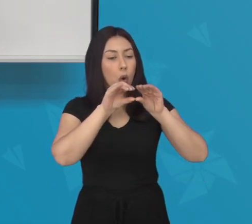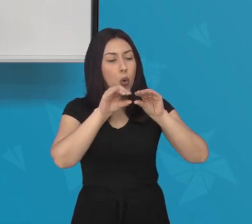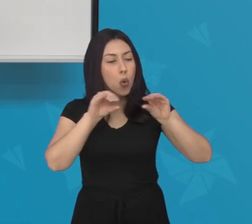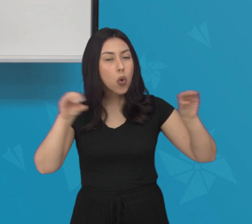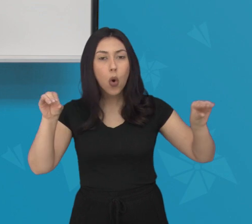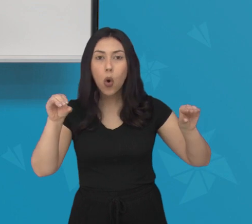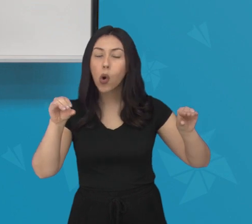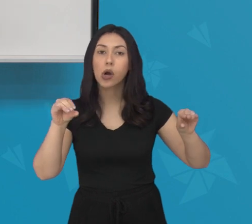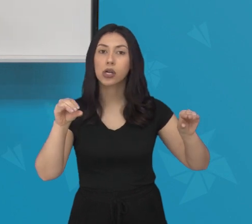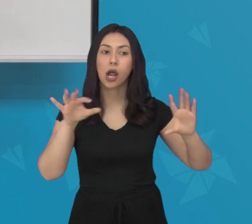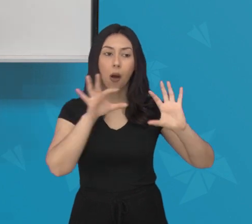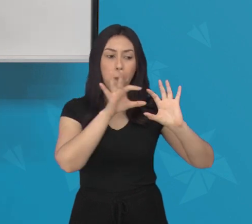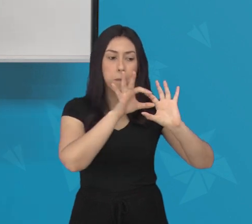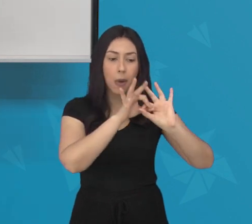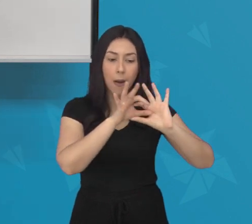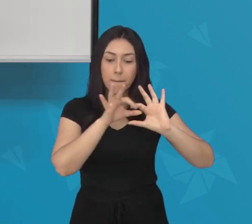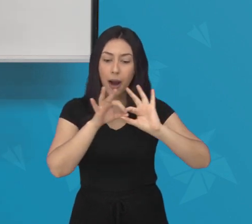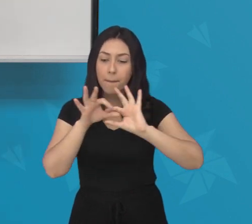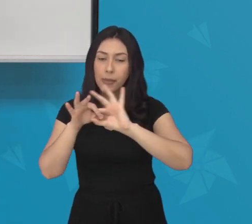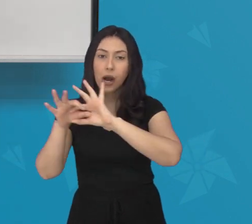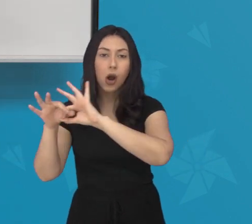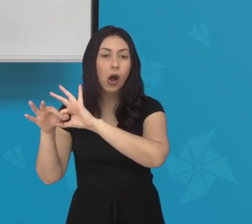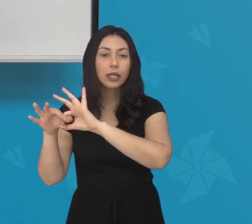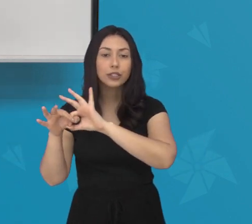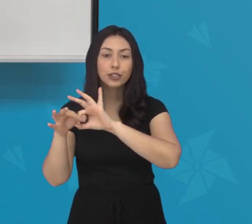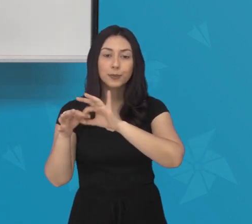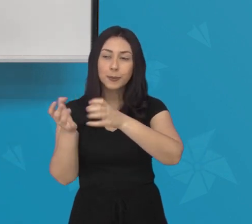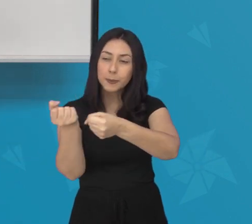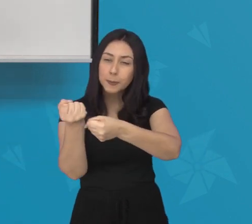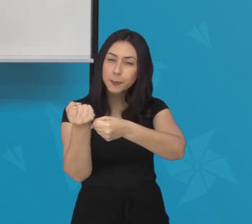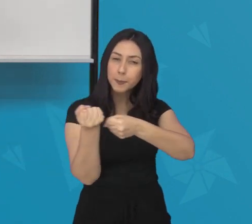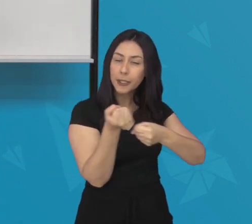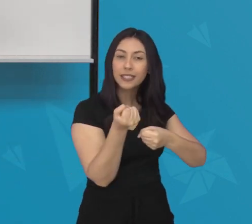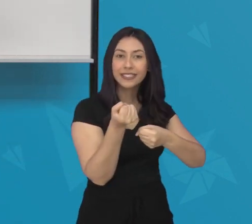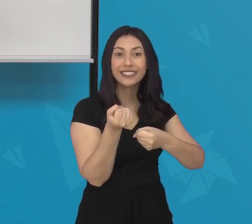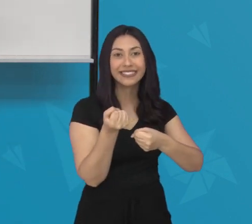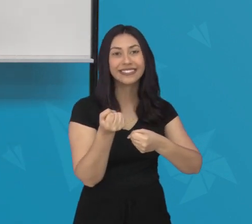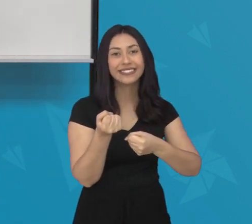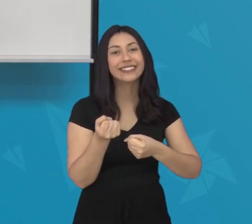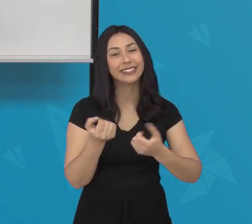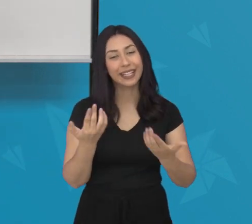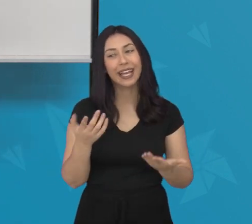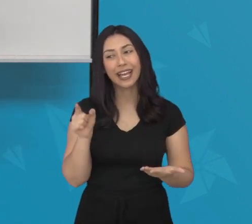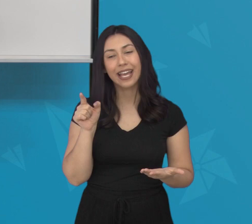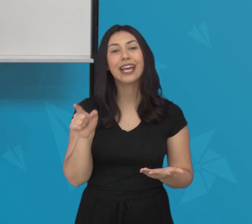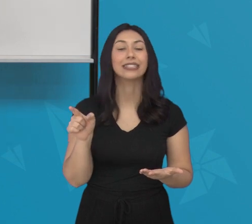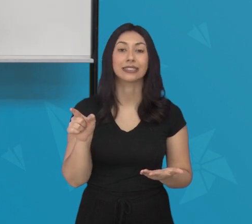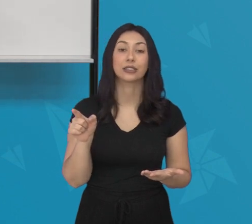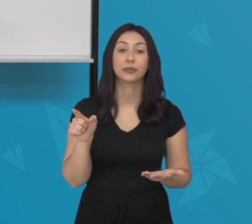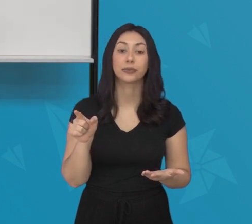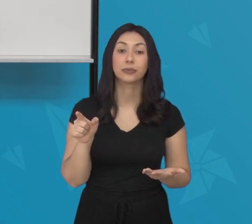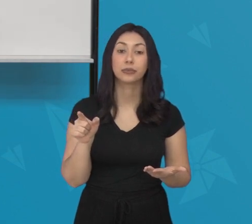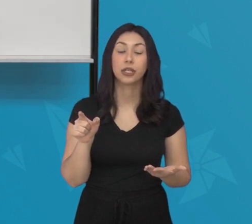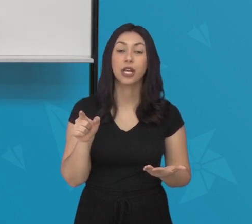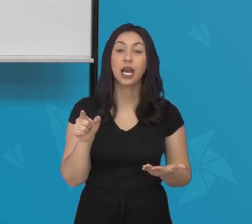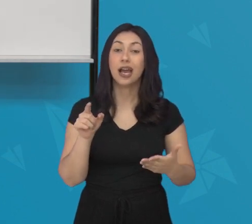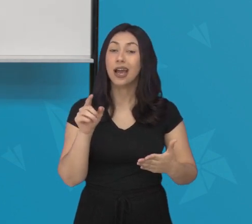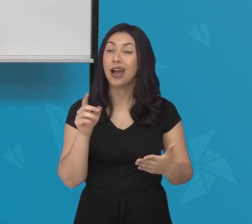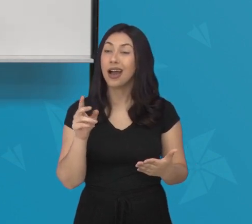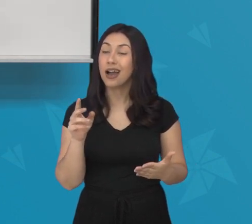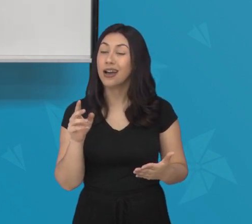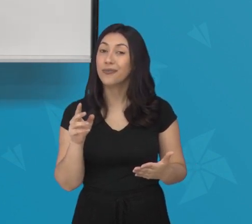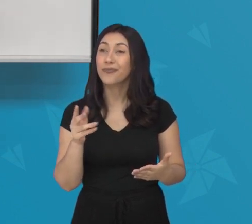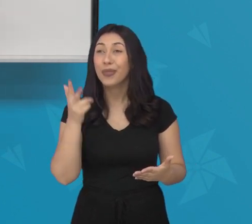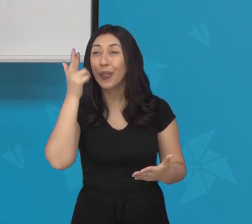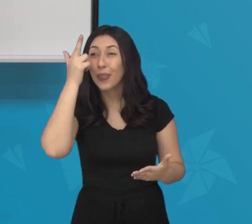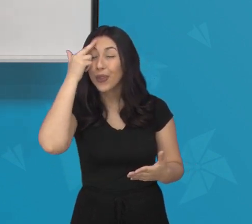a força que esse cabo aplica sobre um corpo a gente chama de tração. Geralmente, a gente vai equilibrar a força